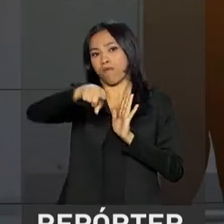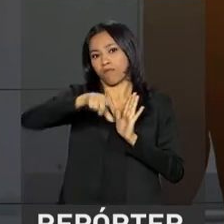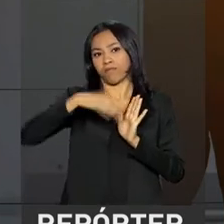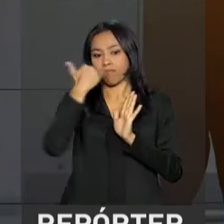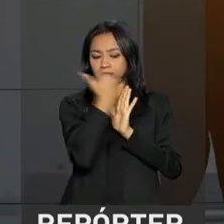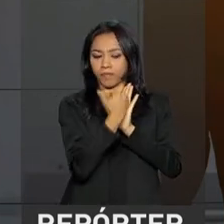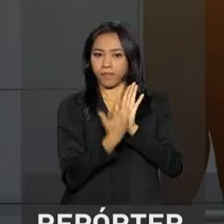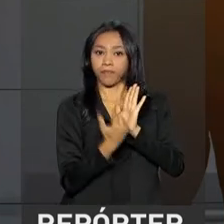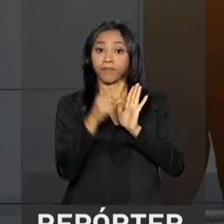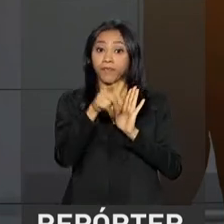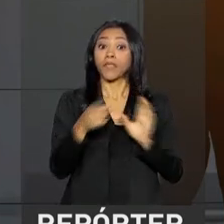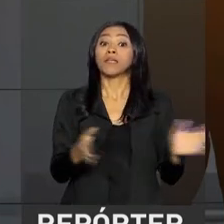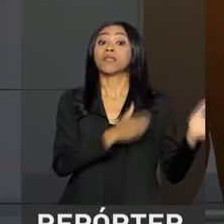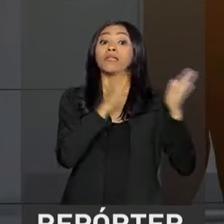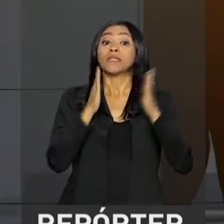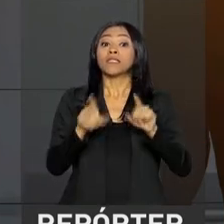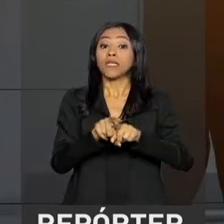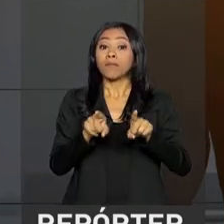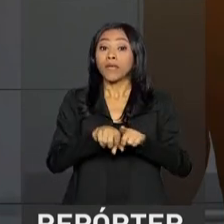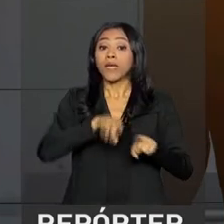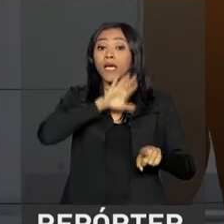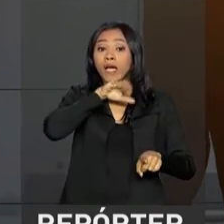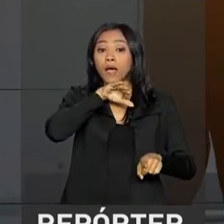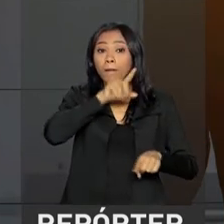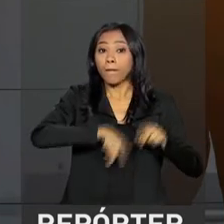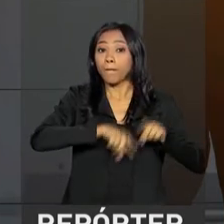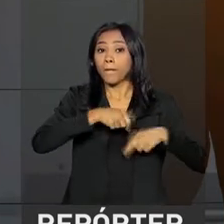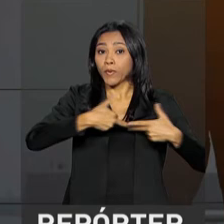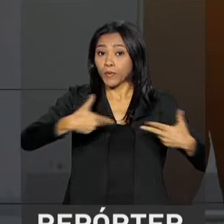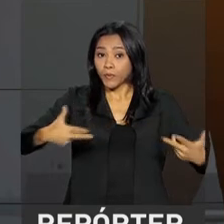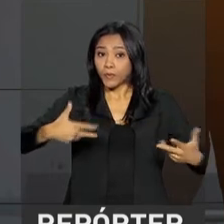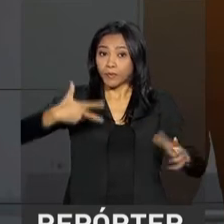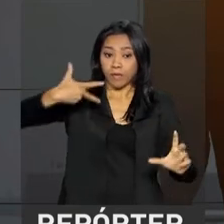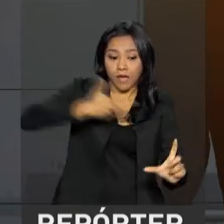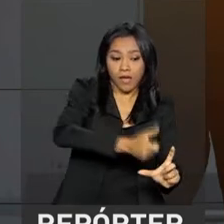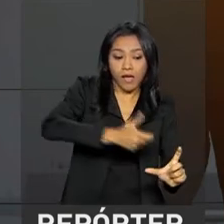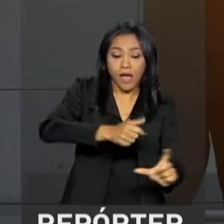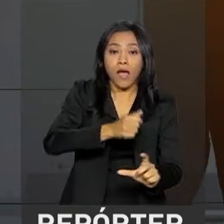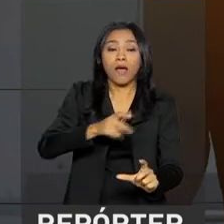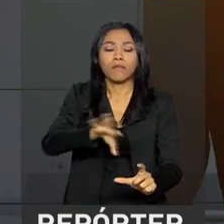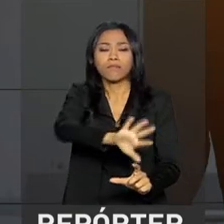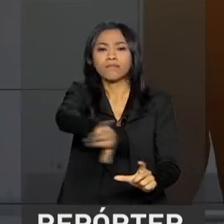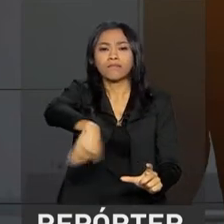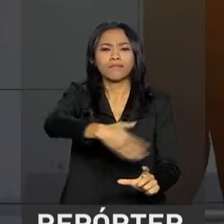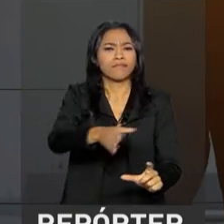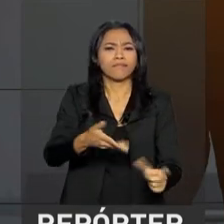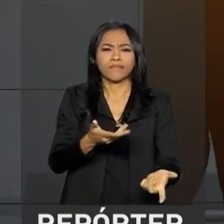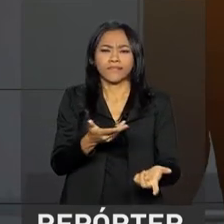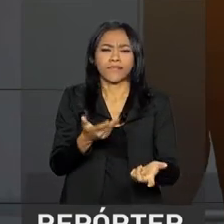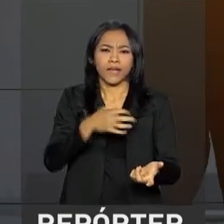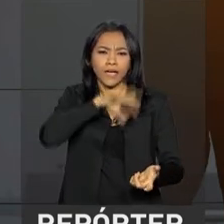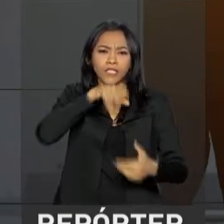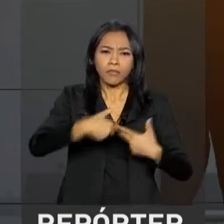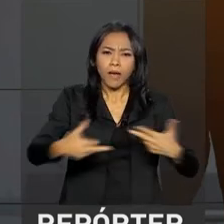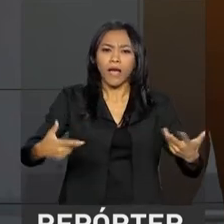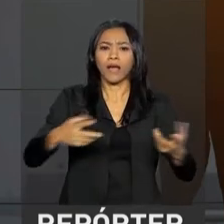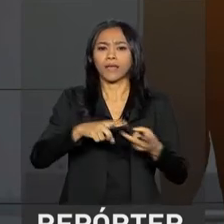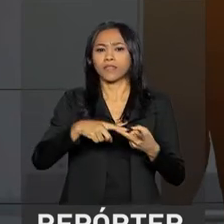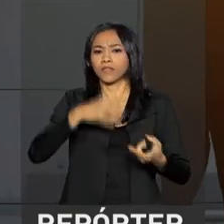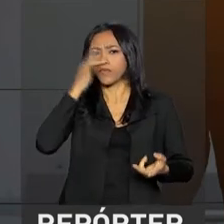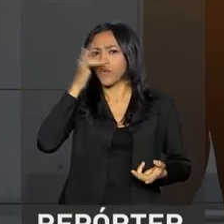proibidos alimentos para animais e produtos veterinários plantas sementes e flores as